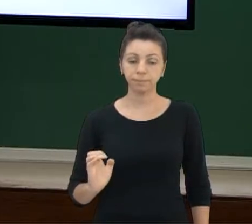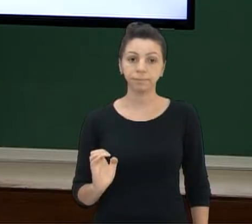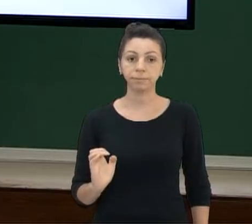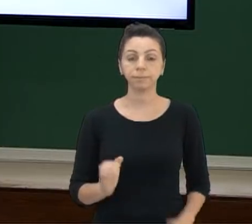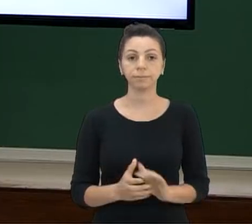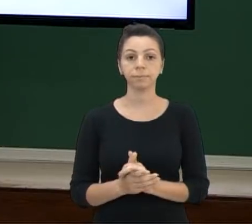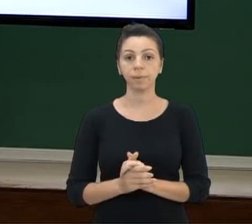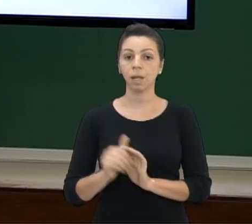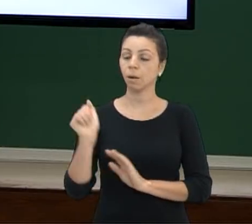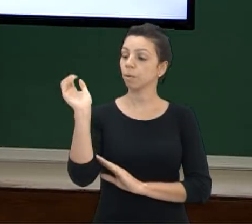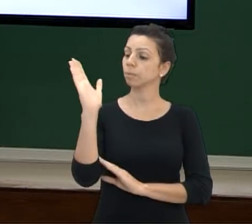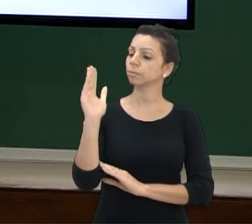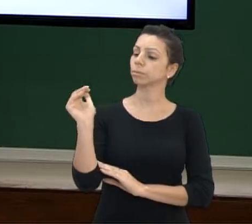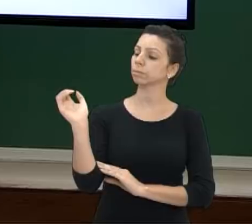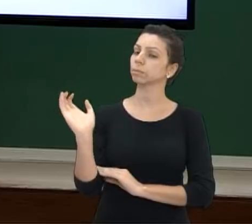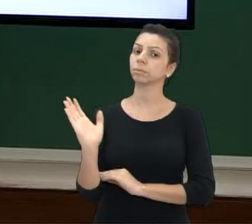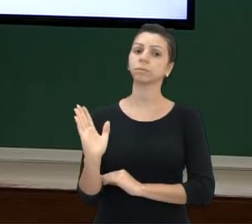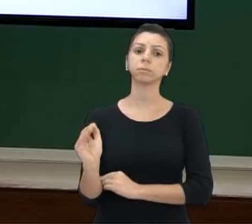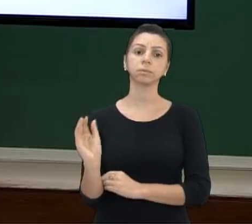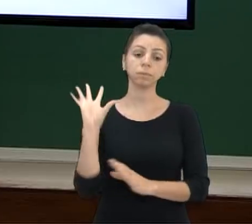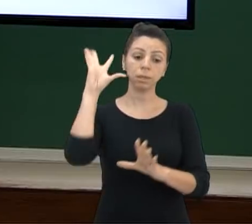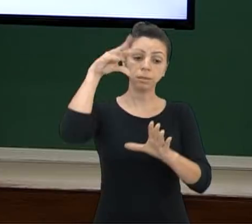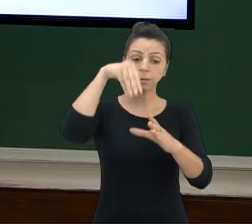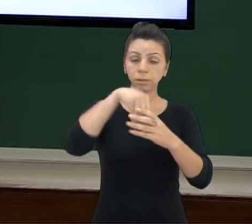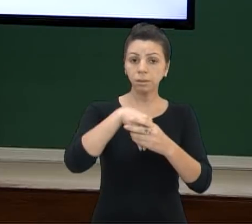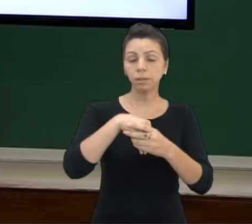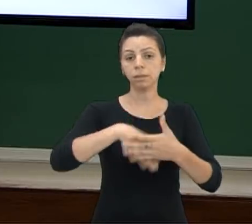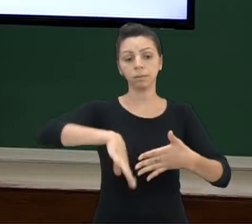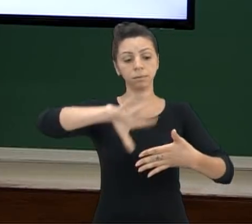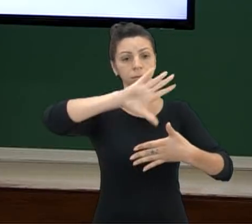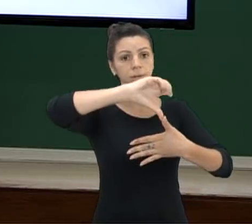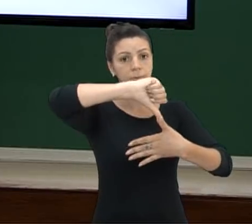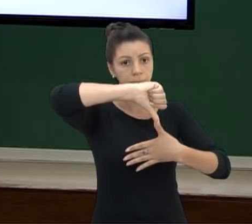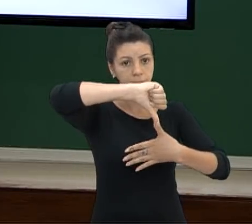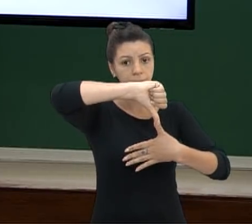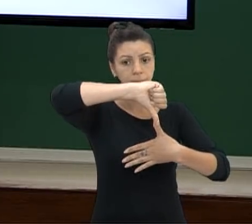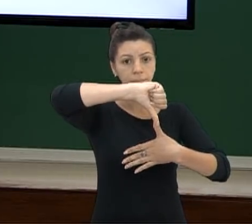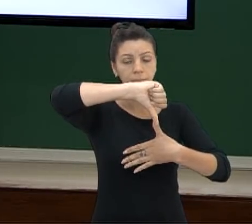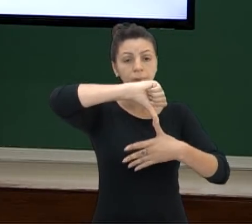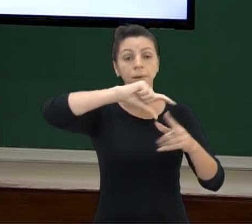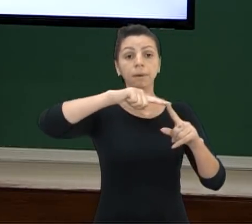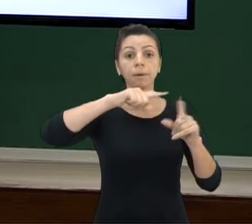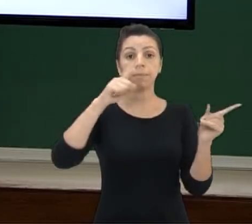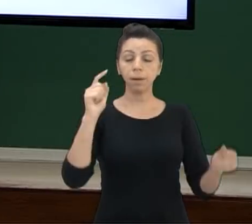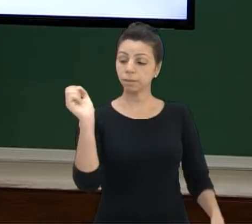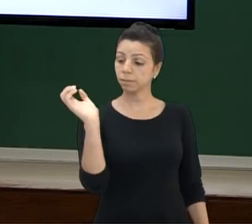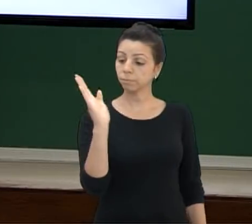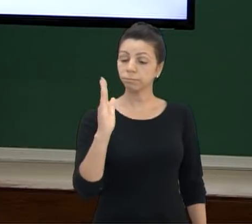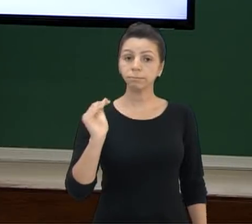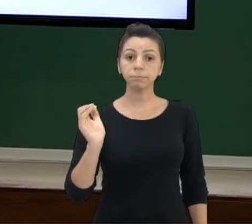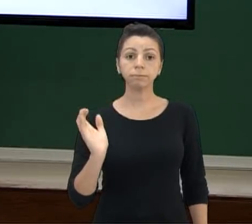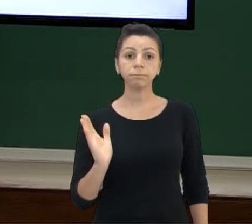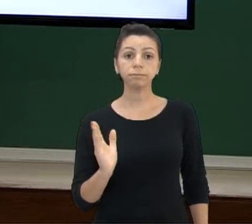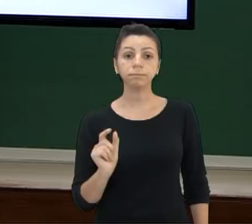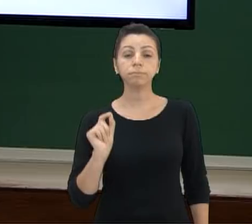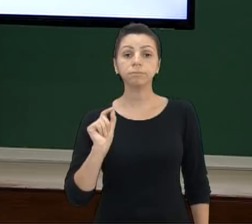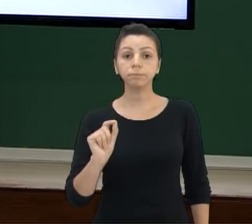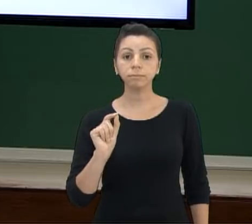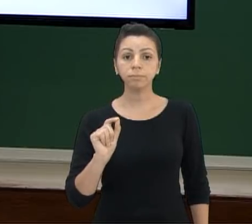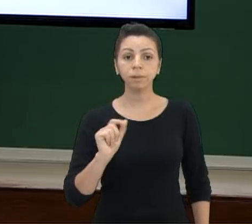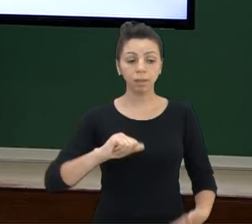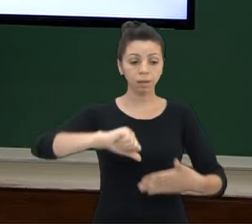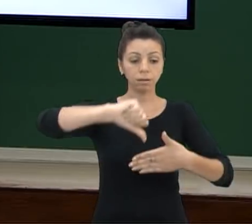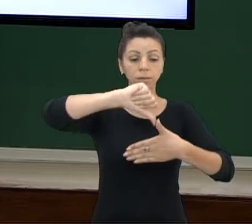inserido dentro da América do Sul, mas que é um país único dentro desse critério de